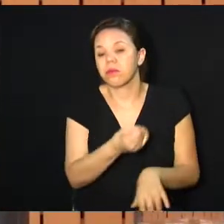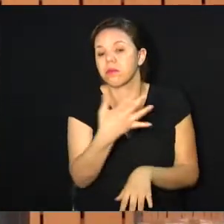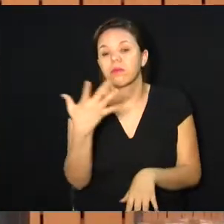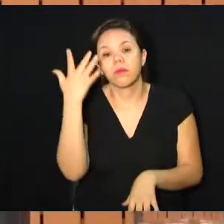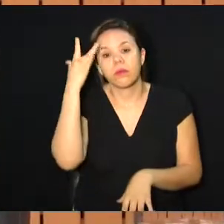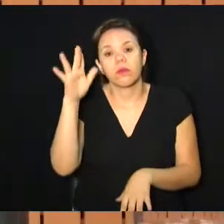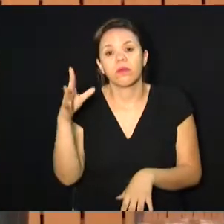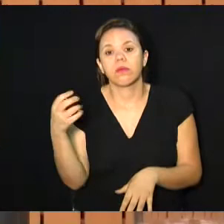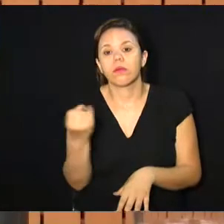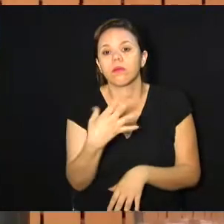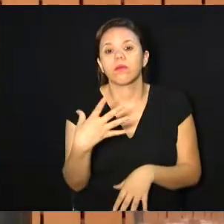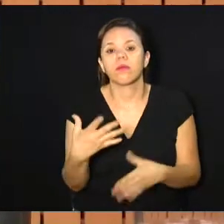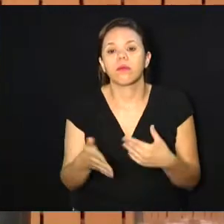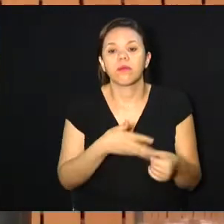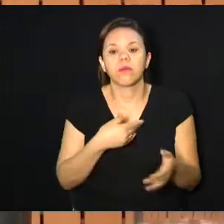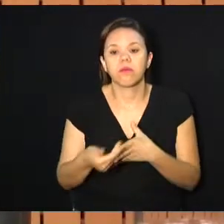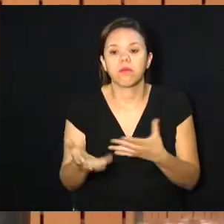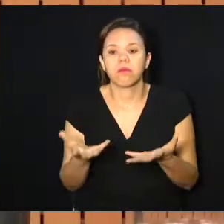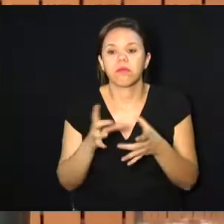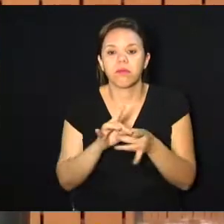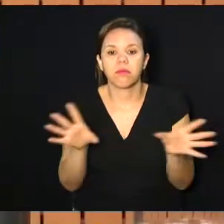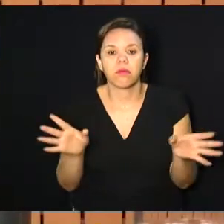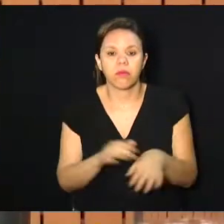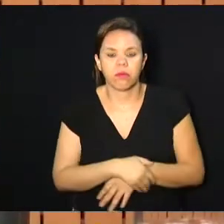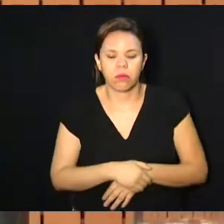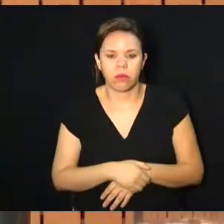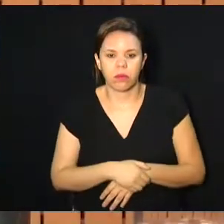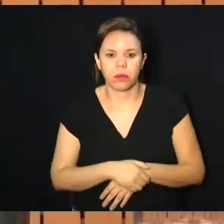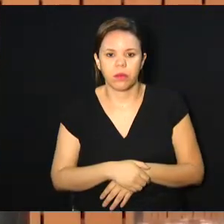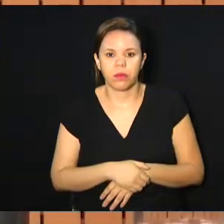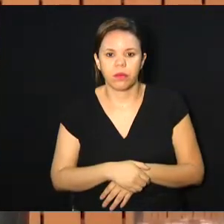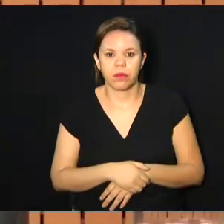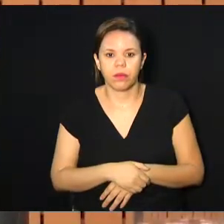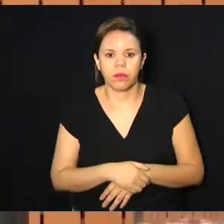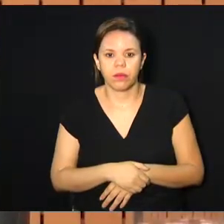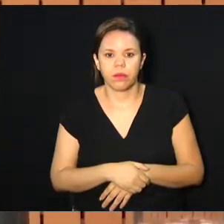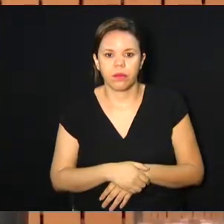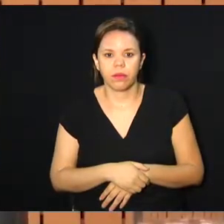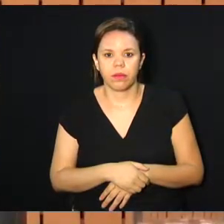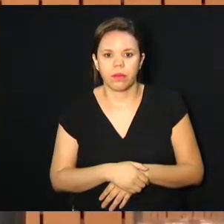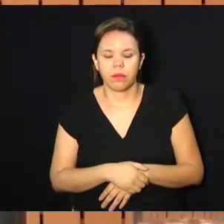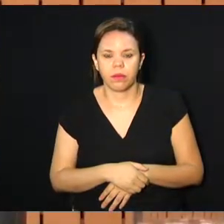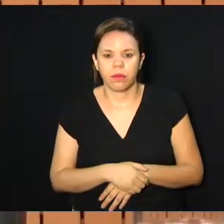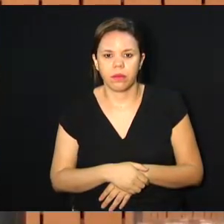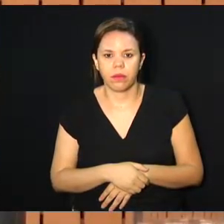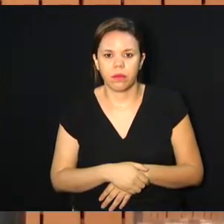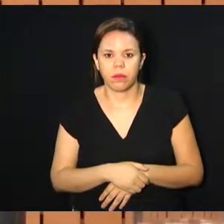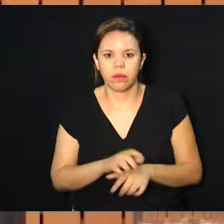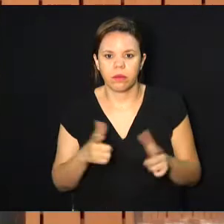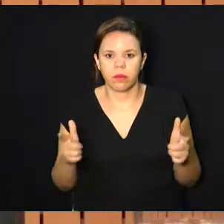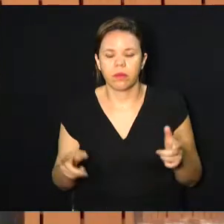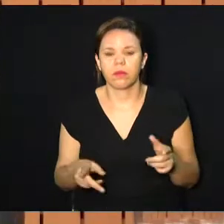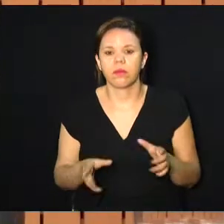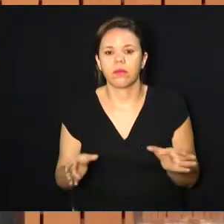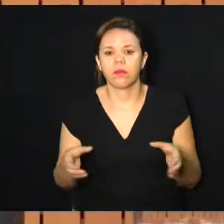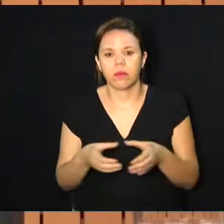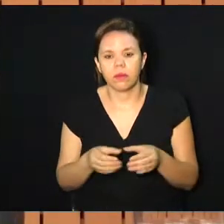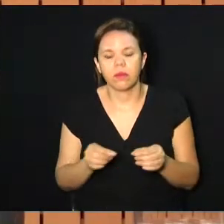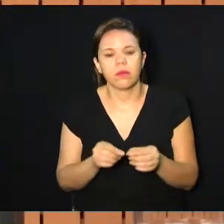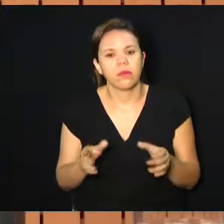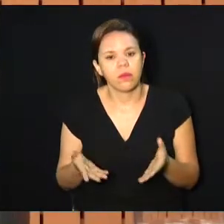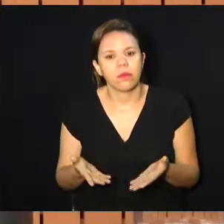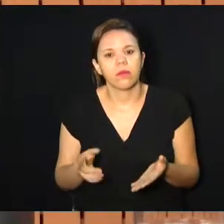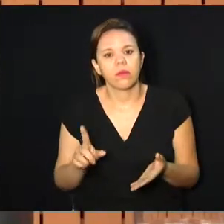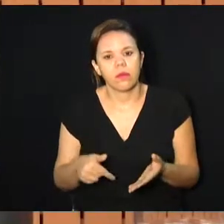Eles botam o número que eles querem. E a composição da maioria dos conselhos